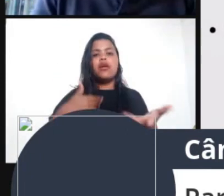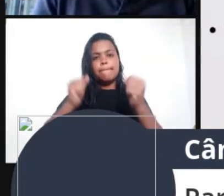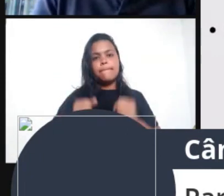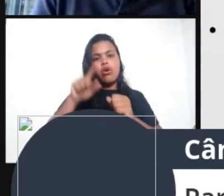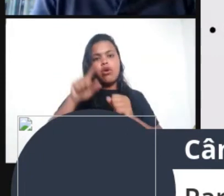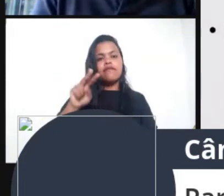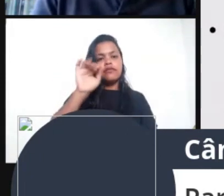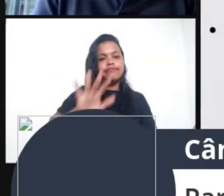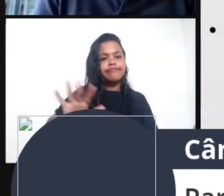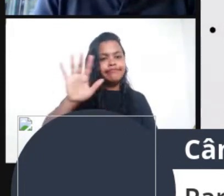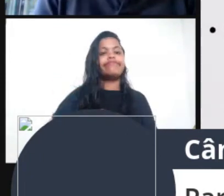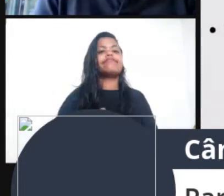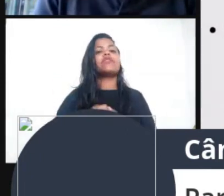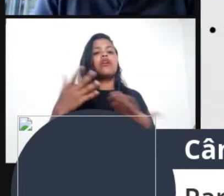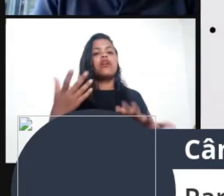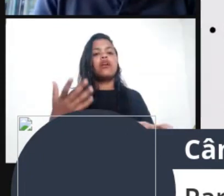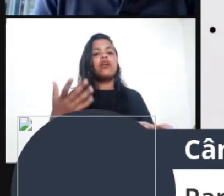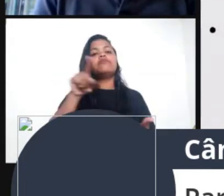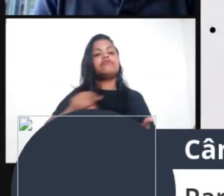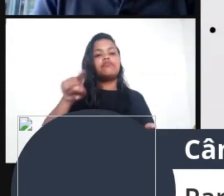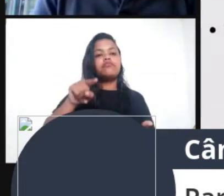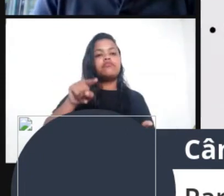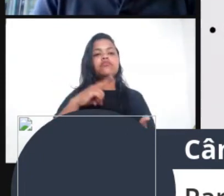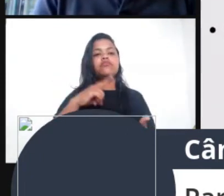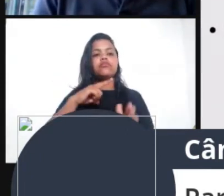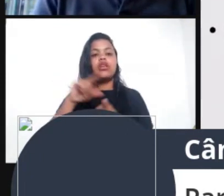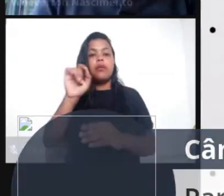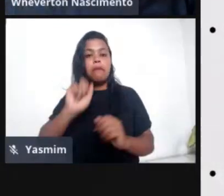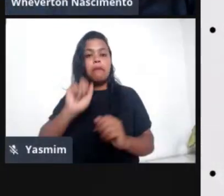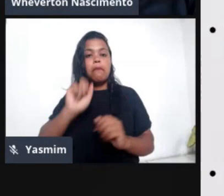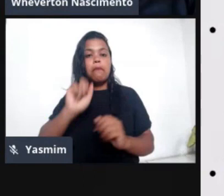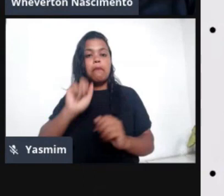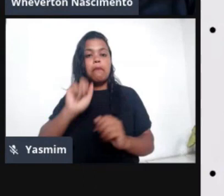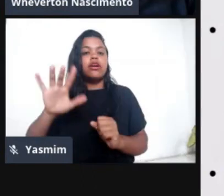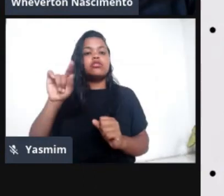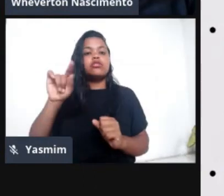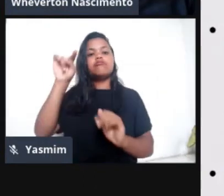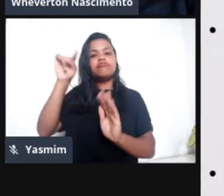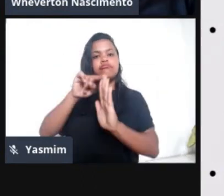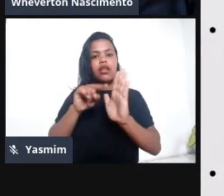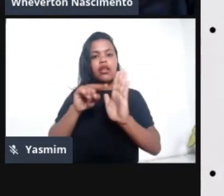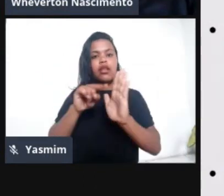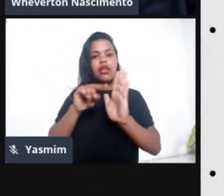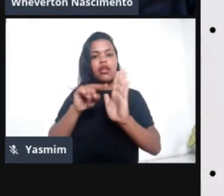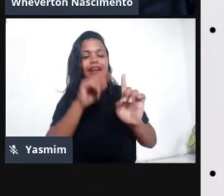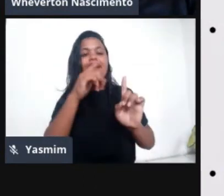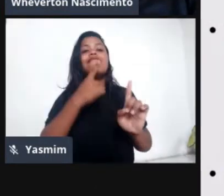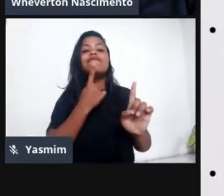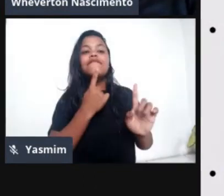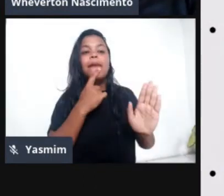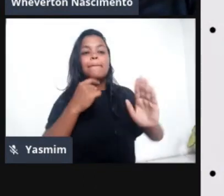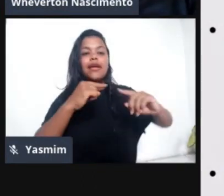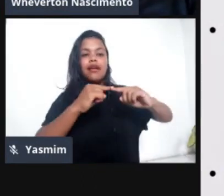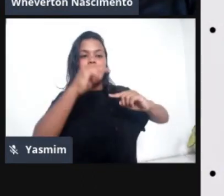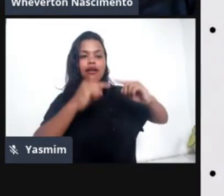entre IgG e IgM, outros fazem, como essa aqui da foto, e aí a presença dessa linha vermelha vai indicar o resultado. Então, a linha na faixa